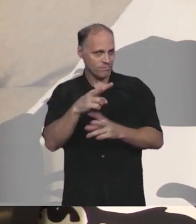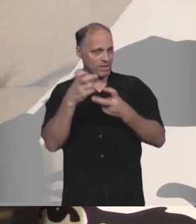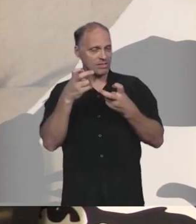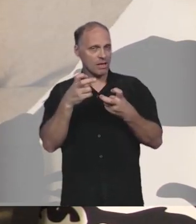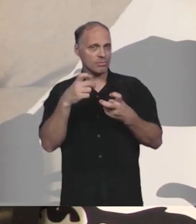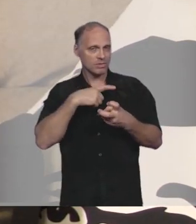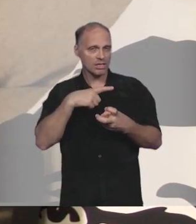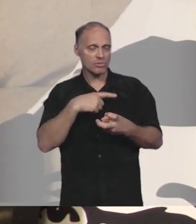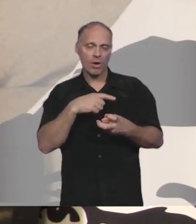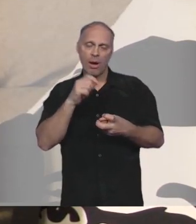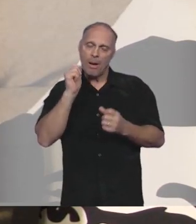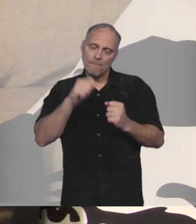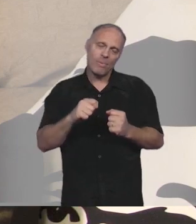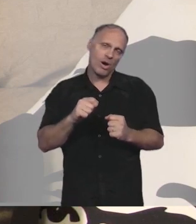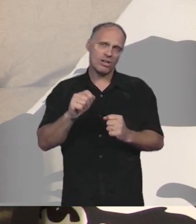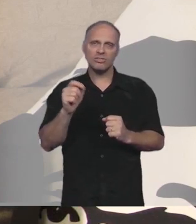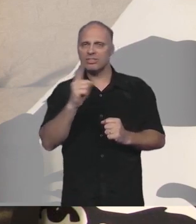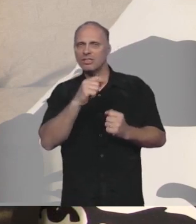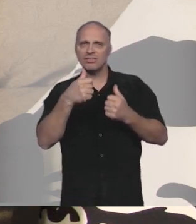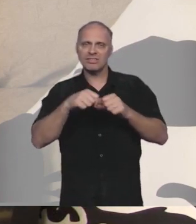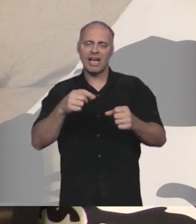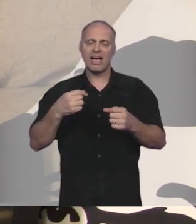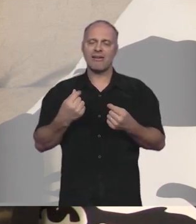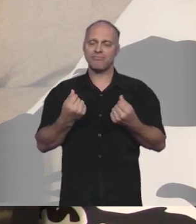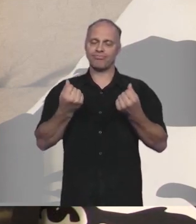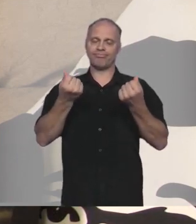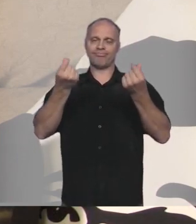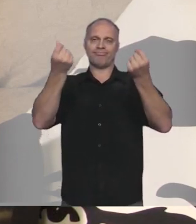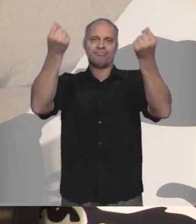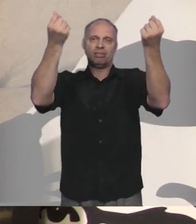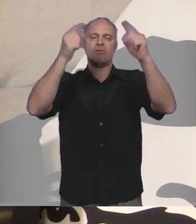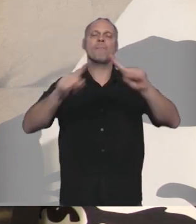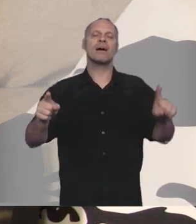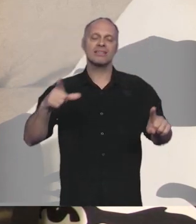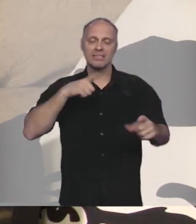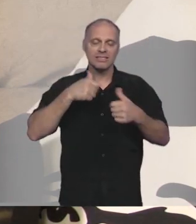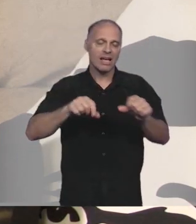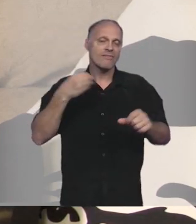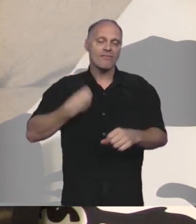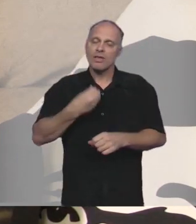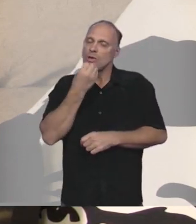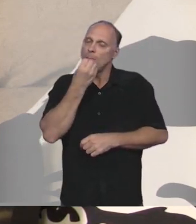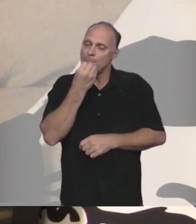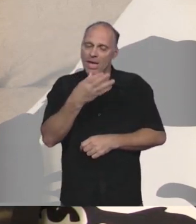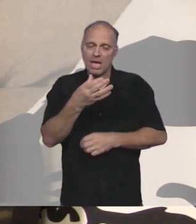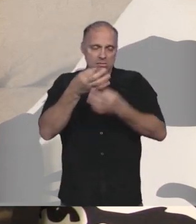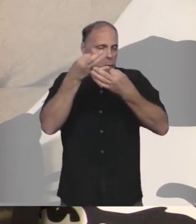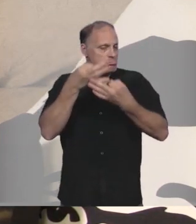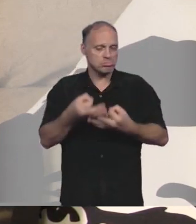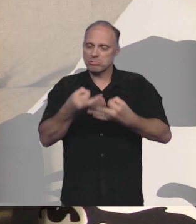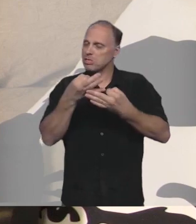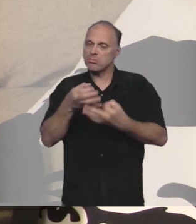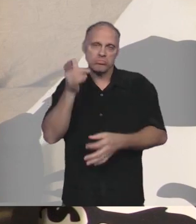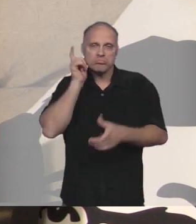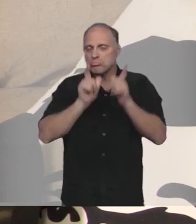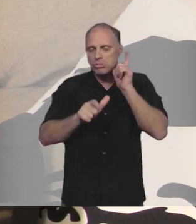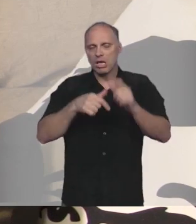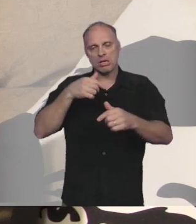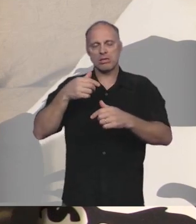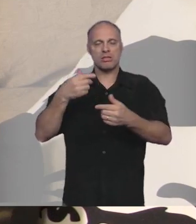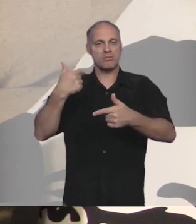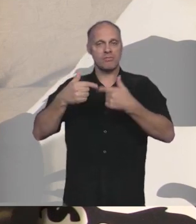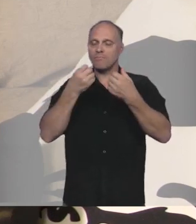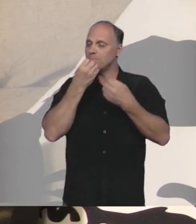está vivendo dignamente, honestamente. E tem inclusive atores assim famosos aqui do Rio Grande do Sul